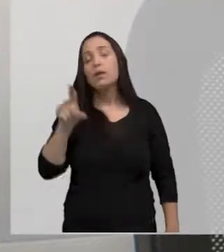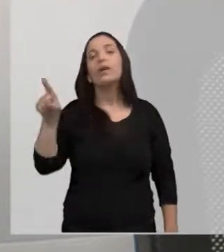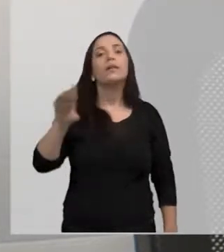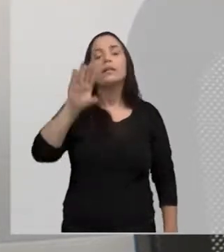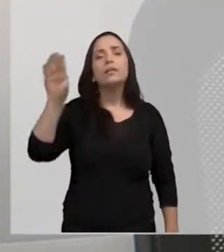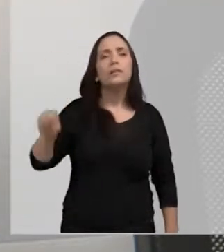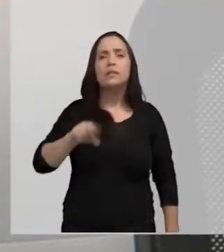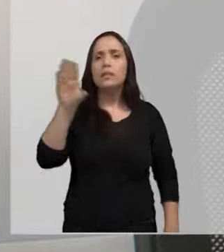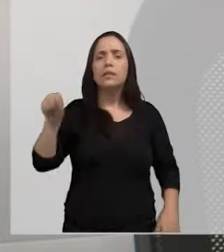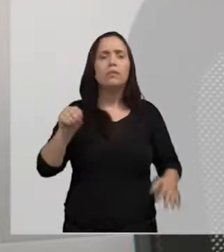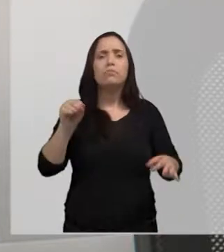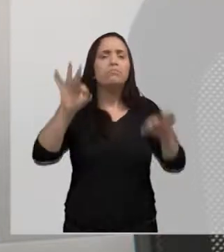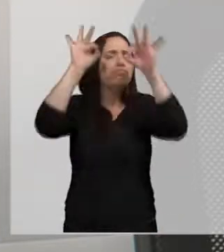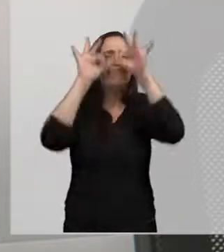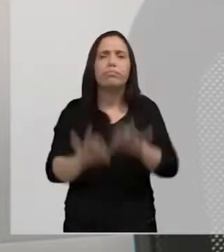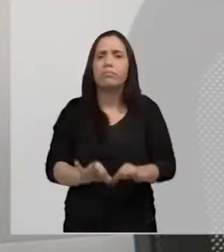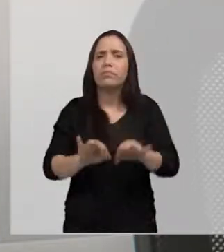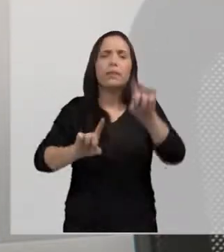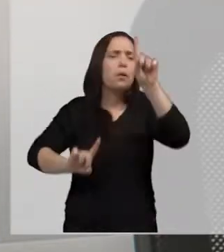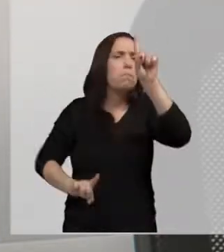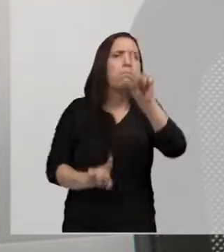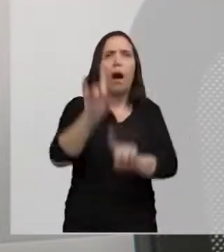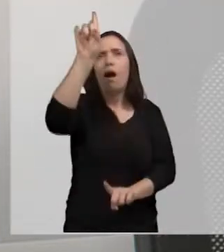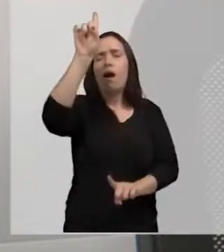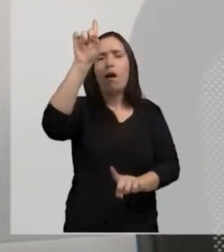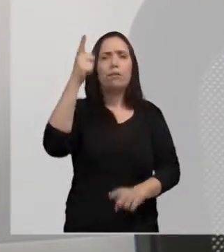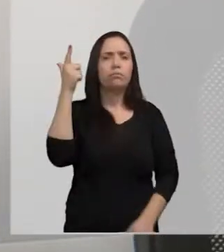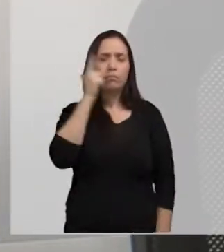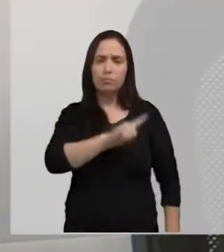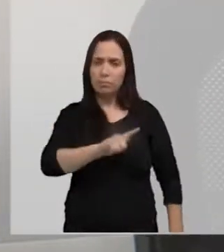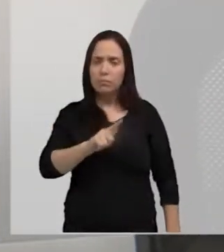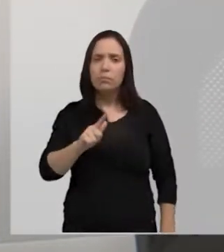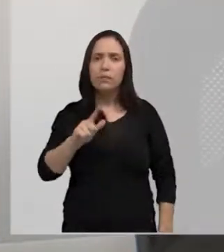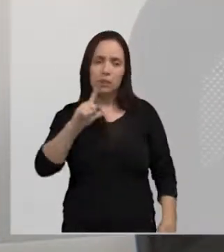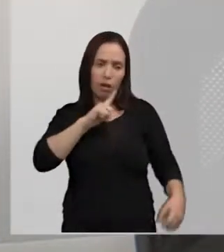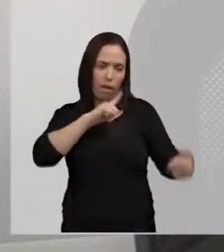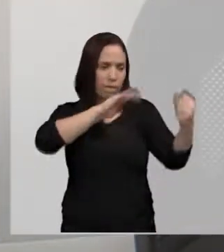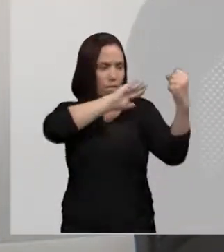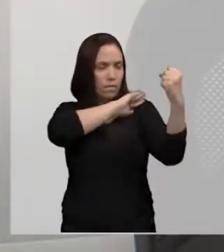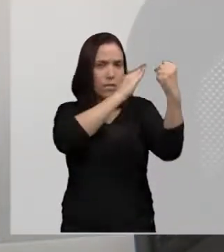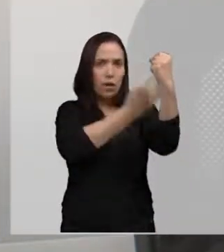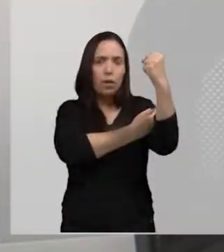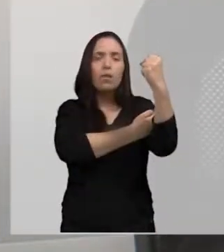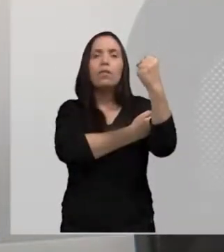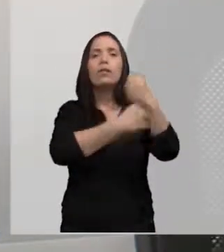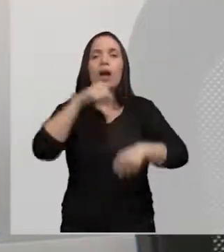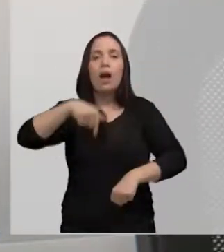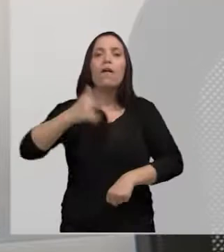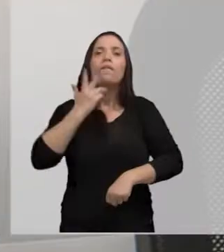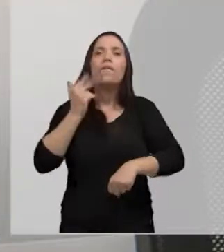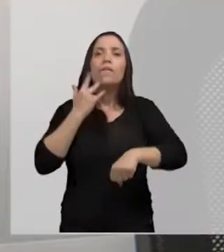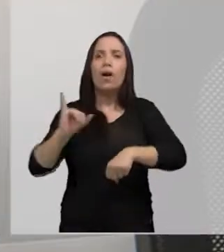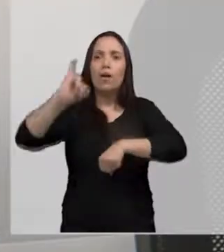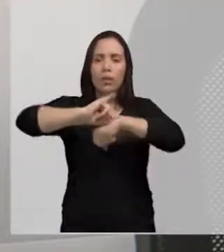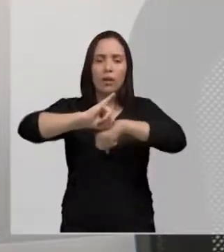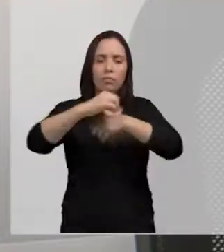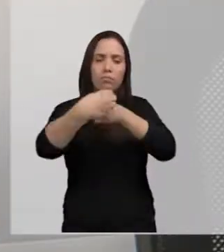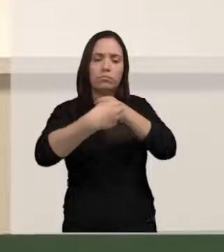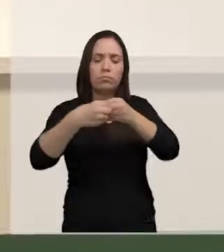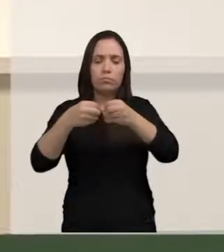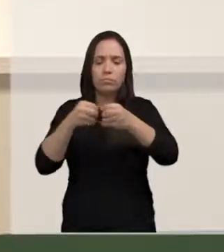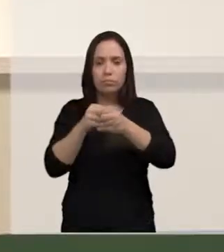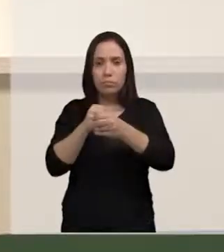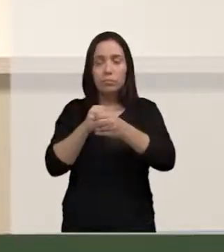Ciro, indiscutivelmente, também demonstrou que teve força na região metropolitana de Fortaleza. Se olhar na região